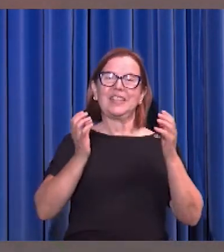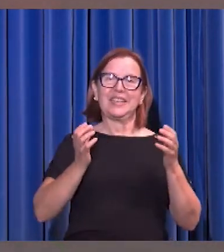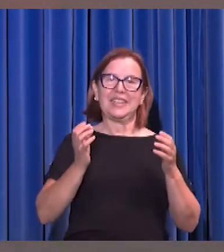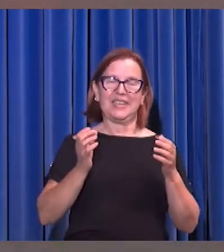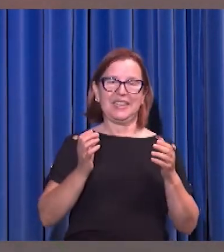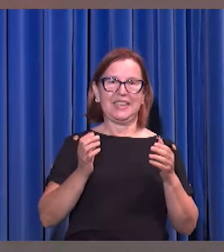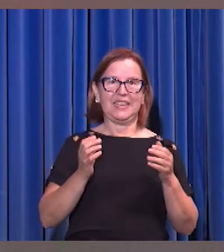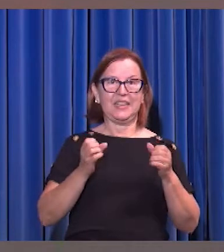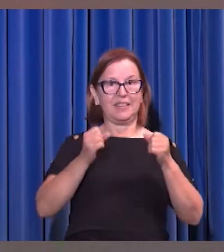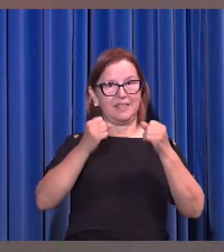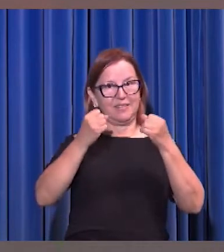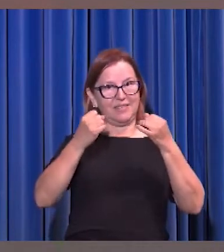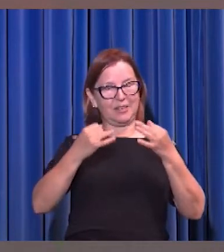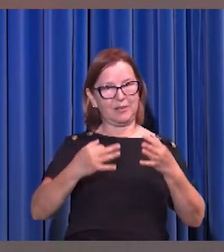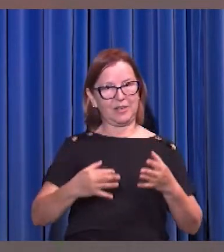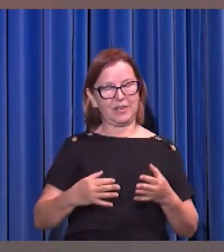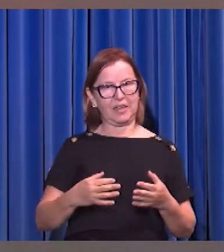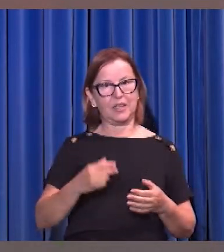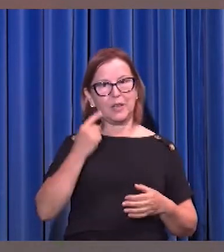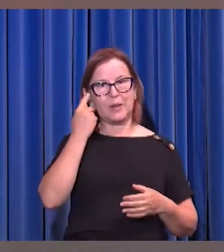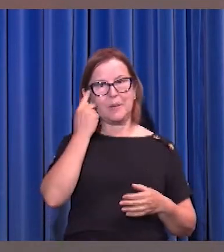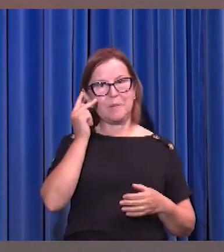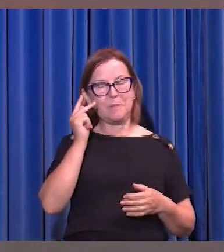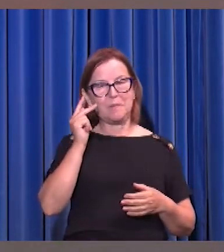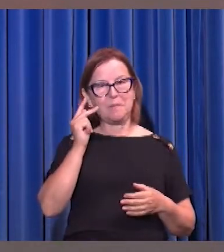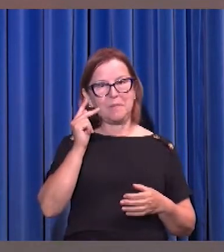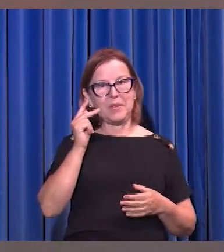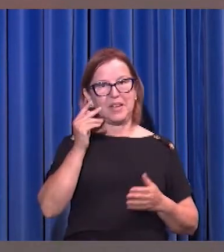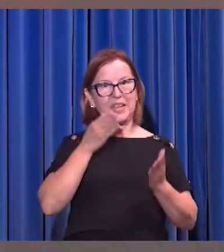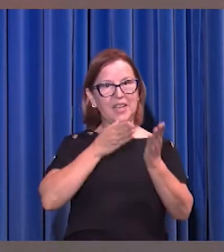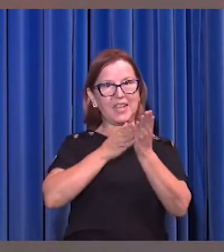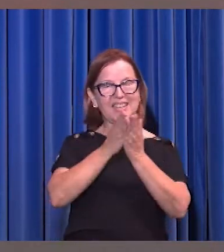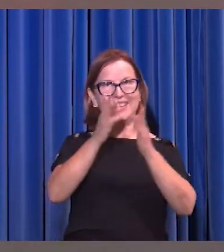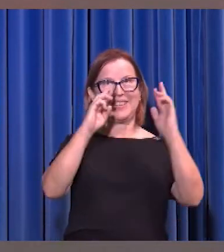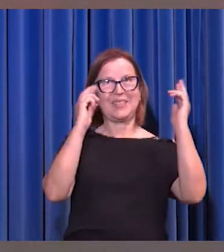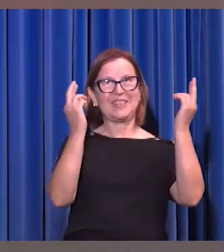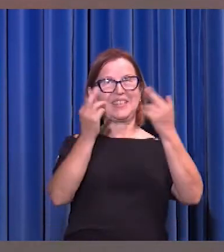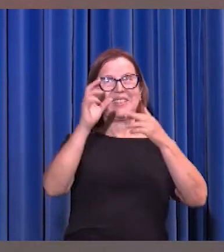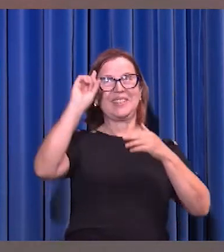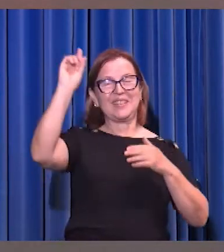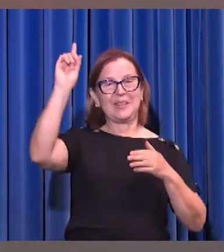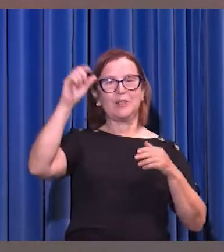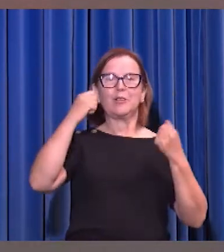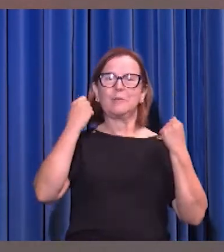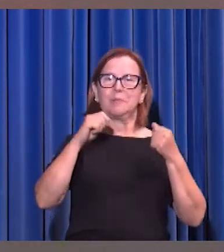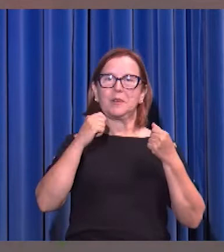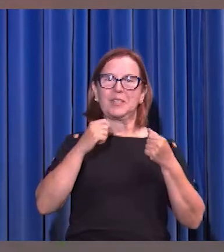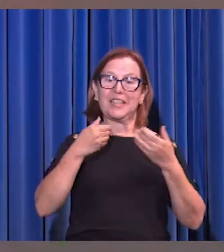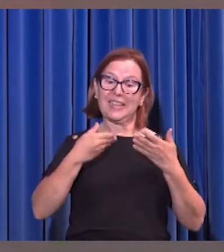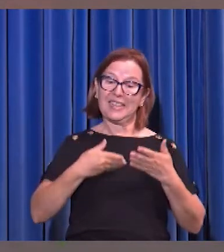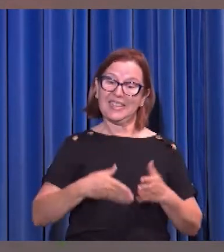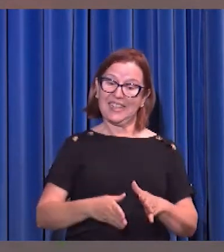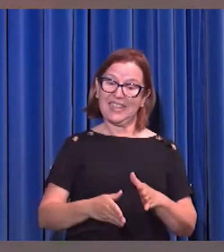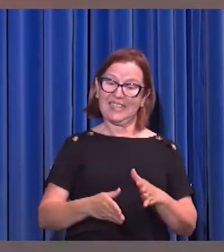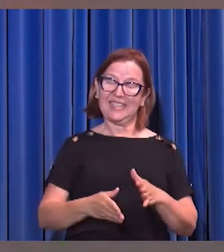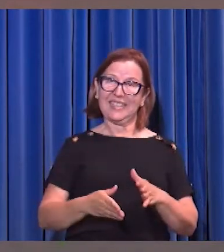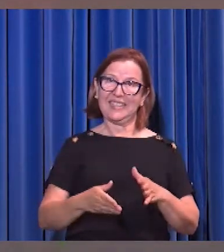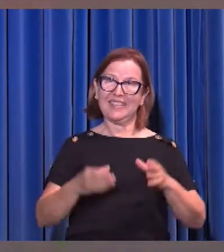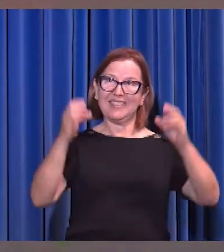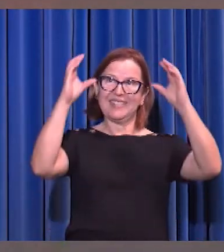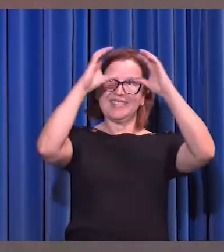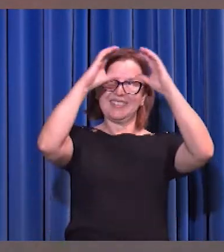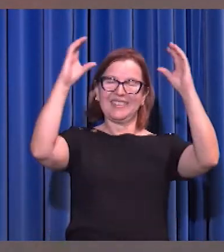ingressar no reino de Deus, você precisa nascer do alto e não ter um título ou